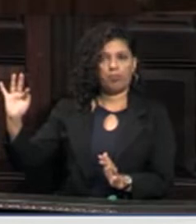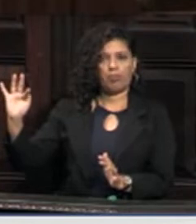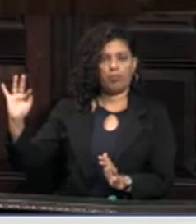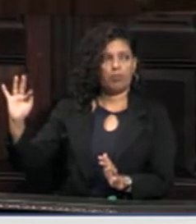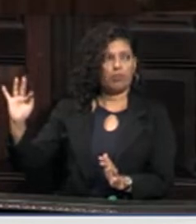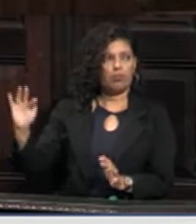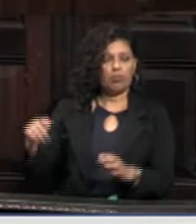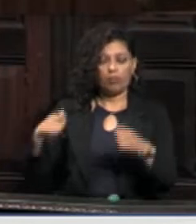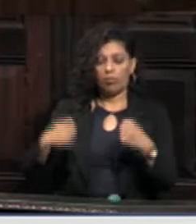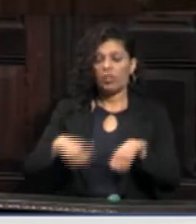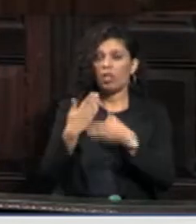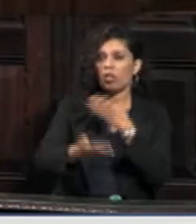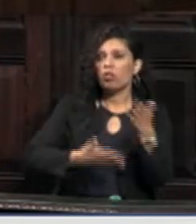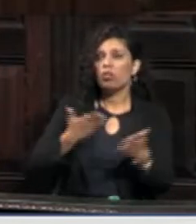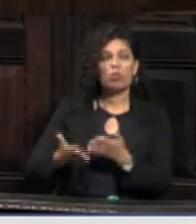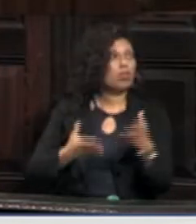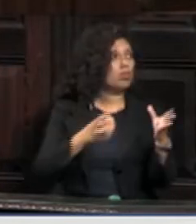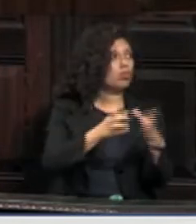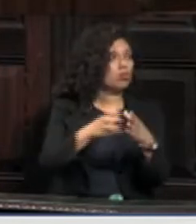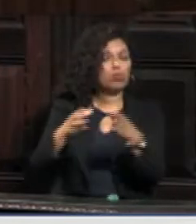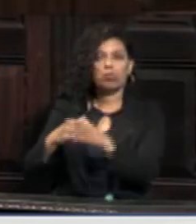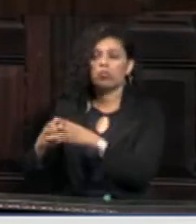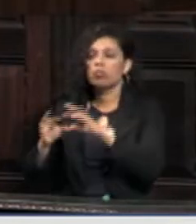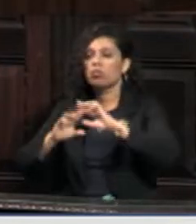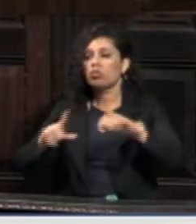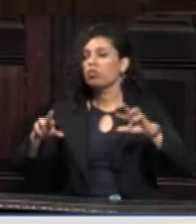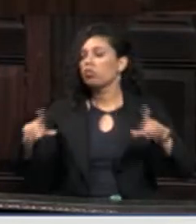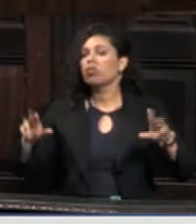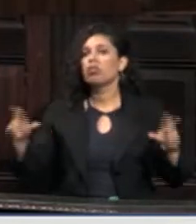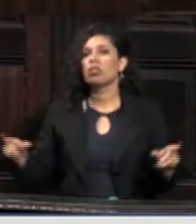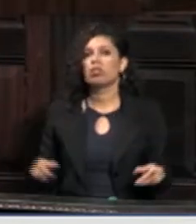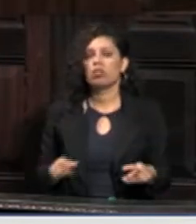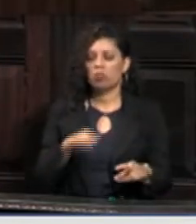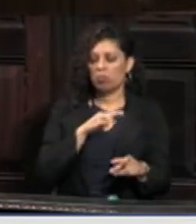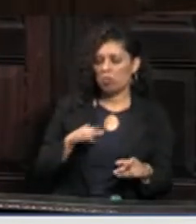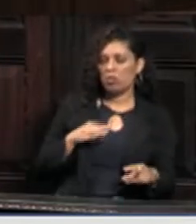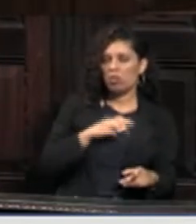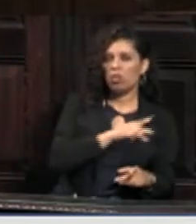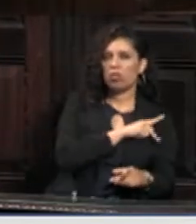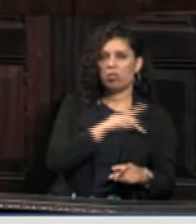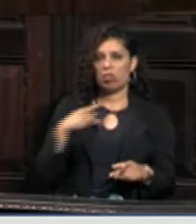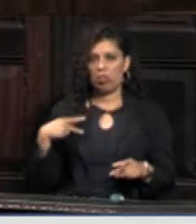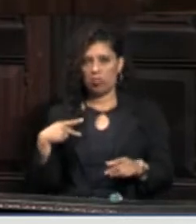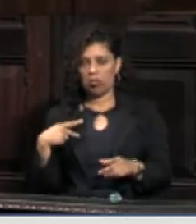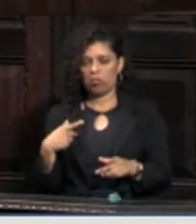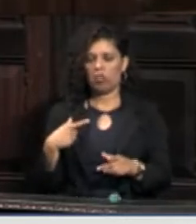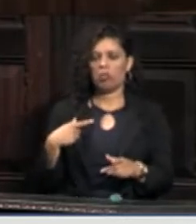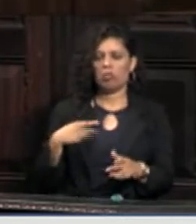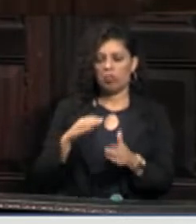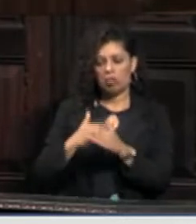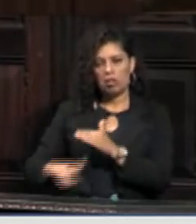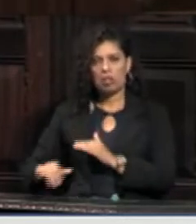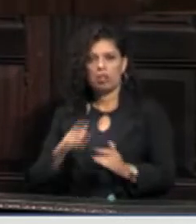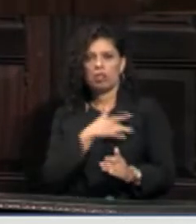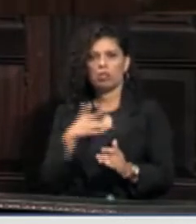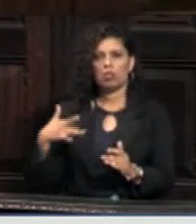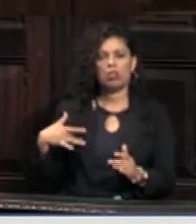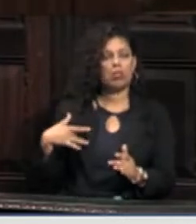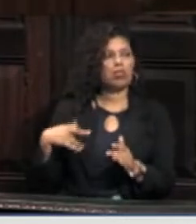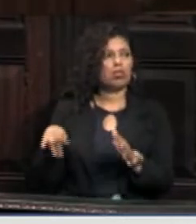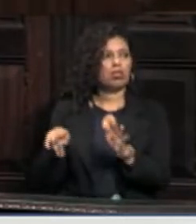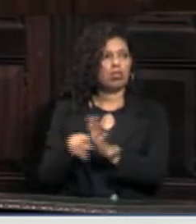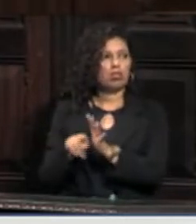patamares de gerenciamento do Sistema Nacional de Saúde. Ministério da Saúde, Secretaria Estadual de Saúde e